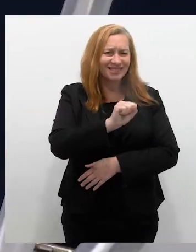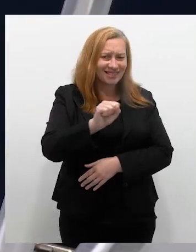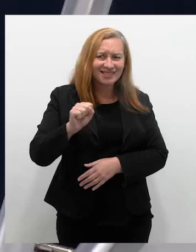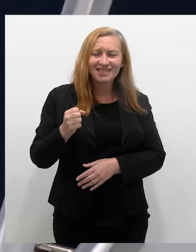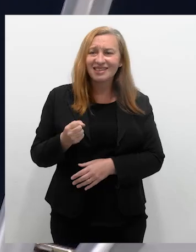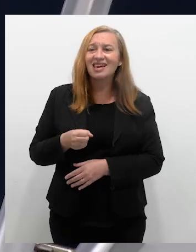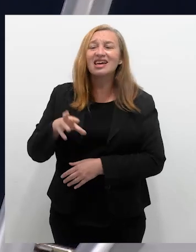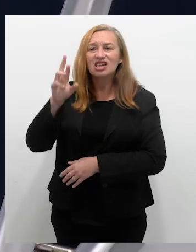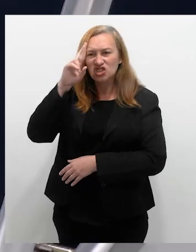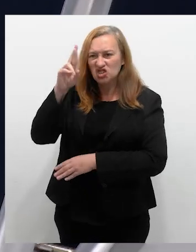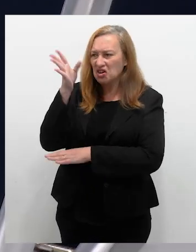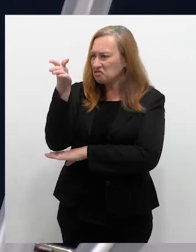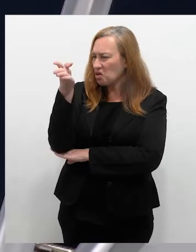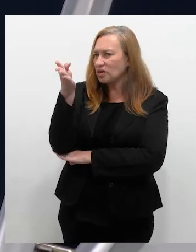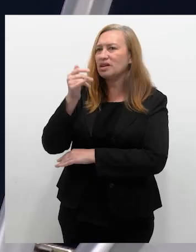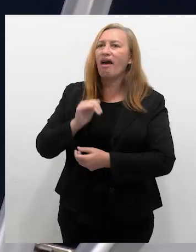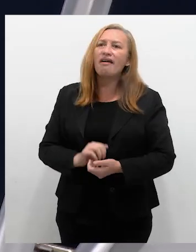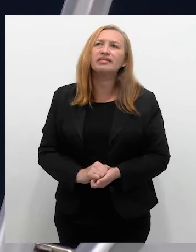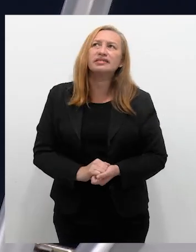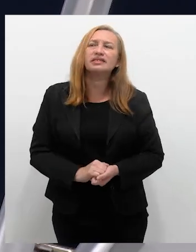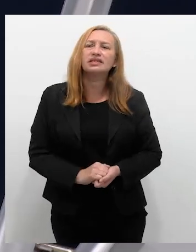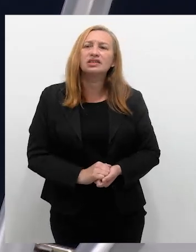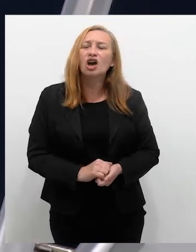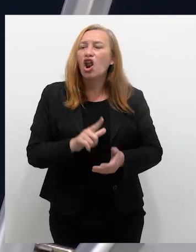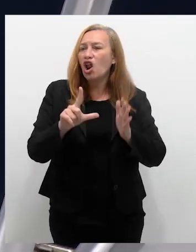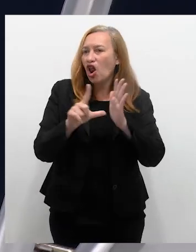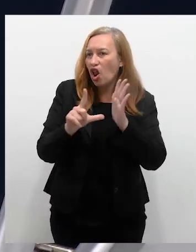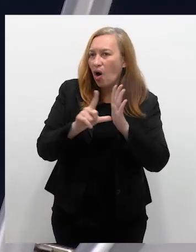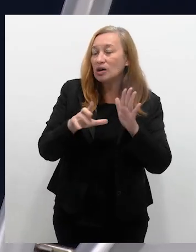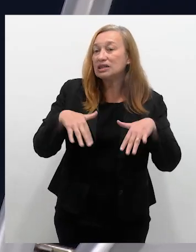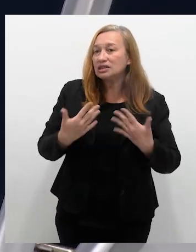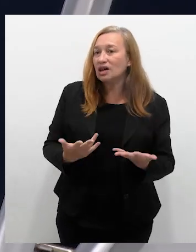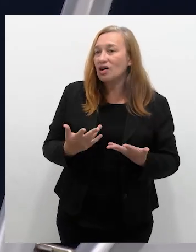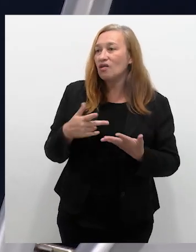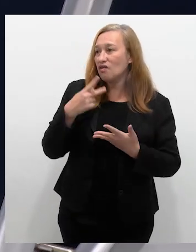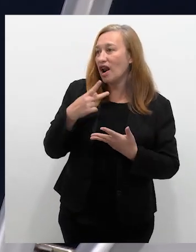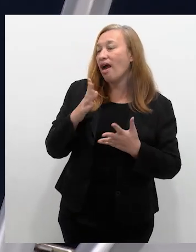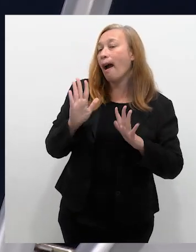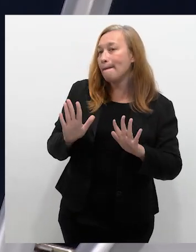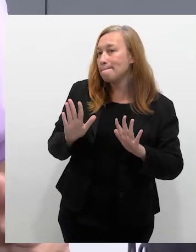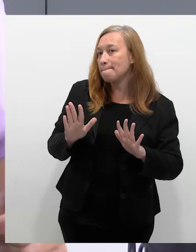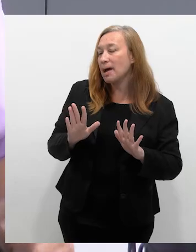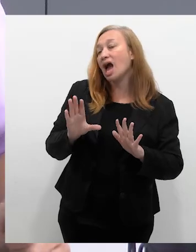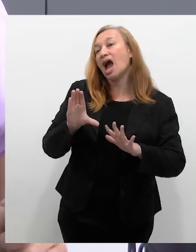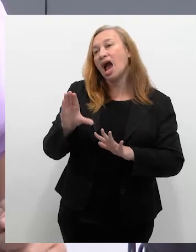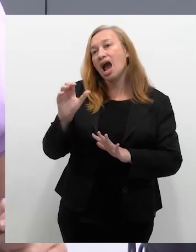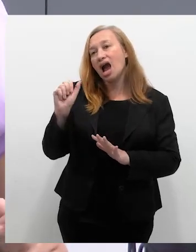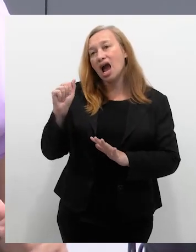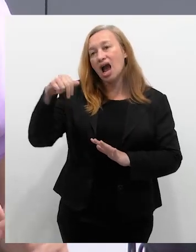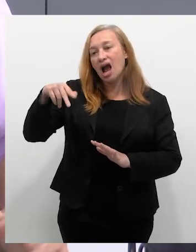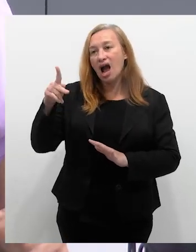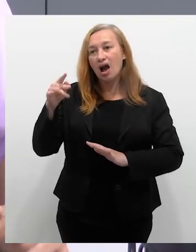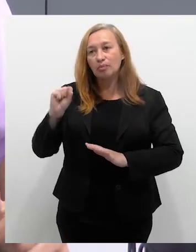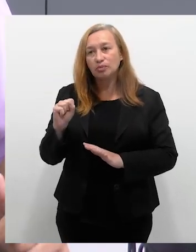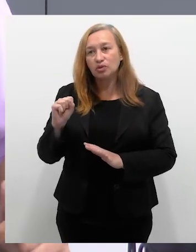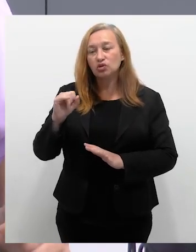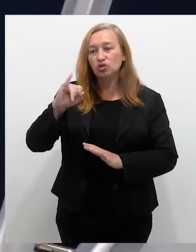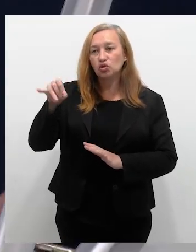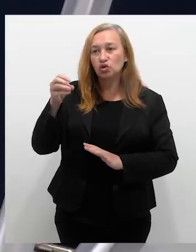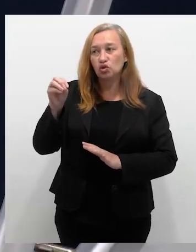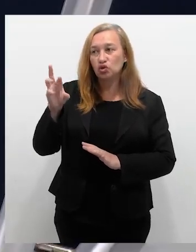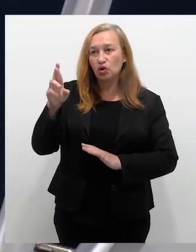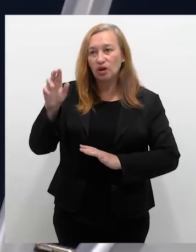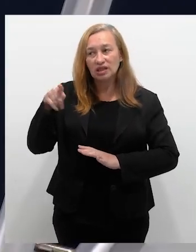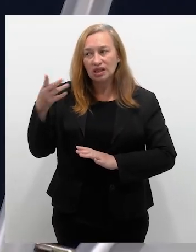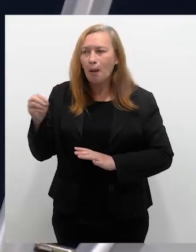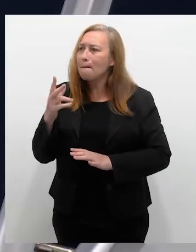muitos amigos, donos de hotéis, lojas. Então eu falei assim, bom, Campos do Jordão é a Suíça brasileira. Sim.